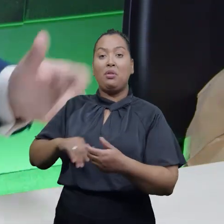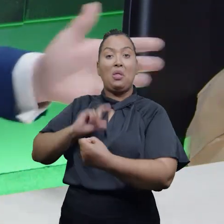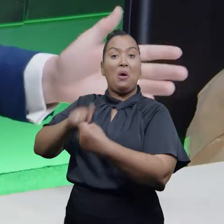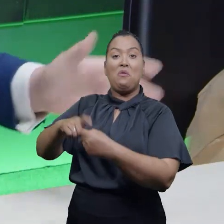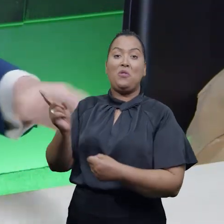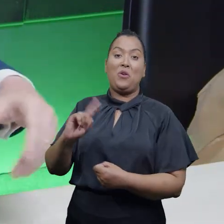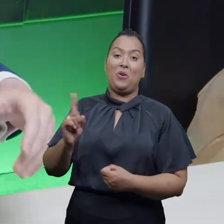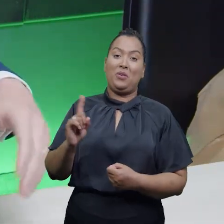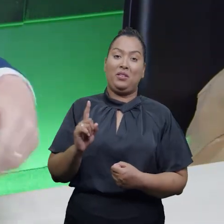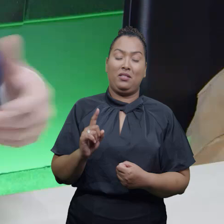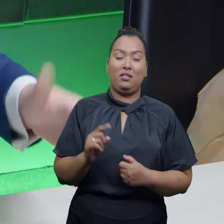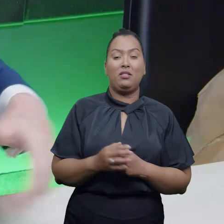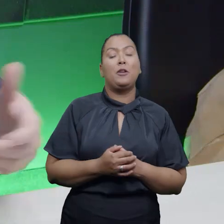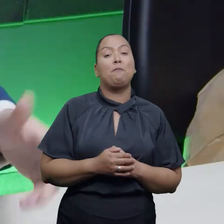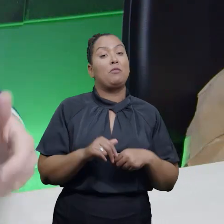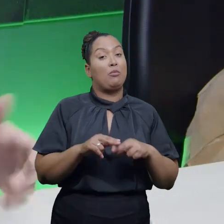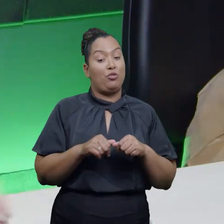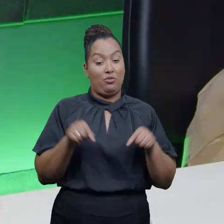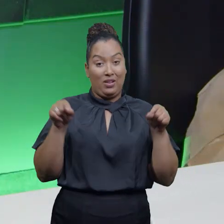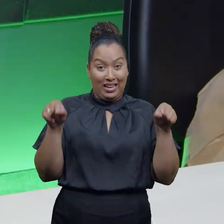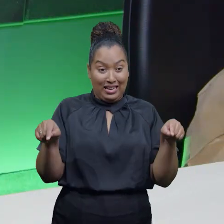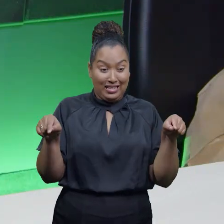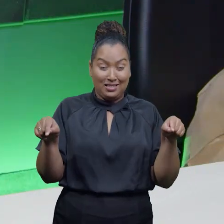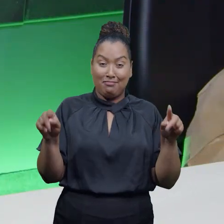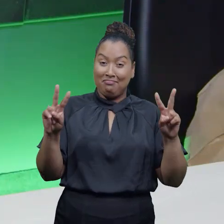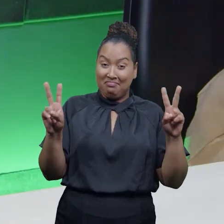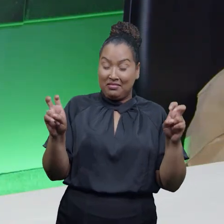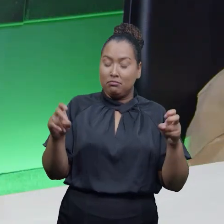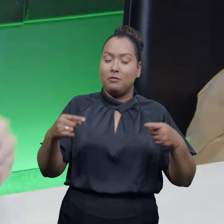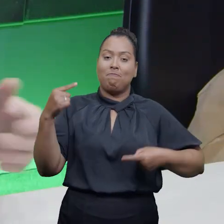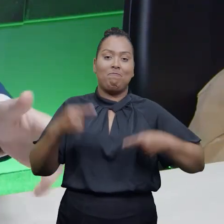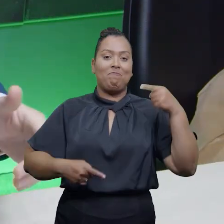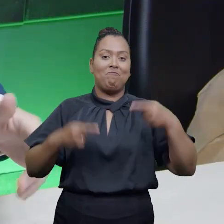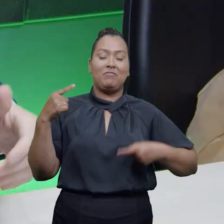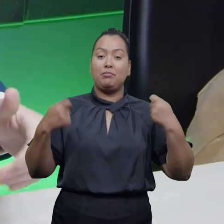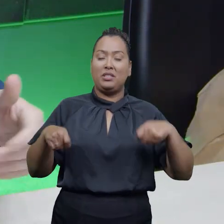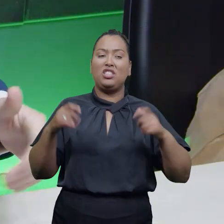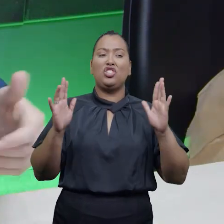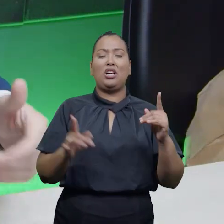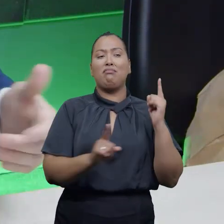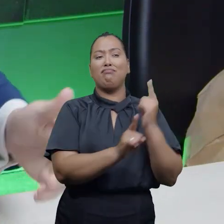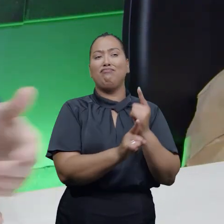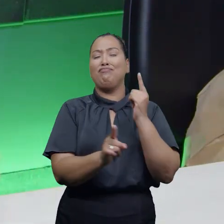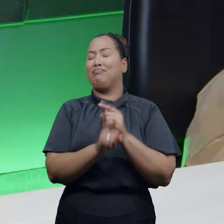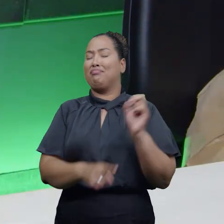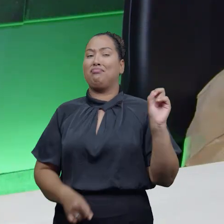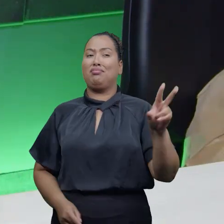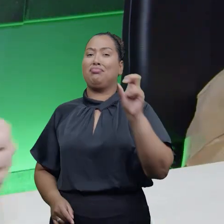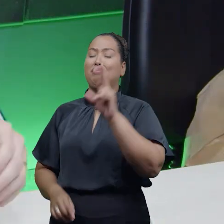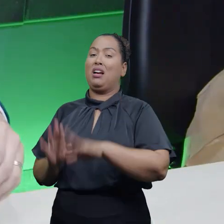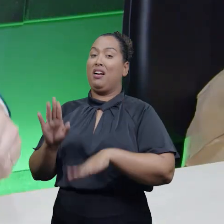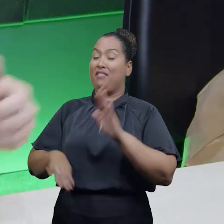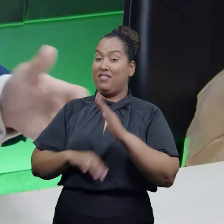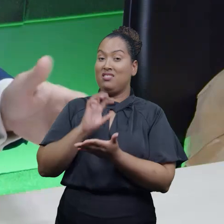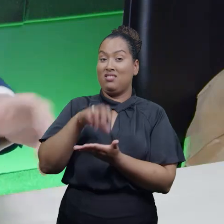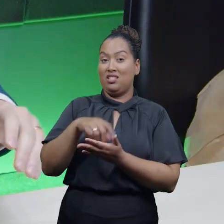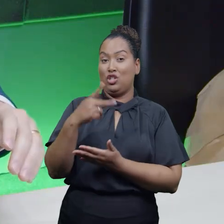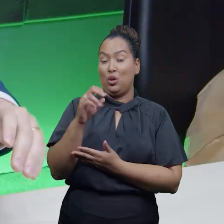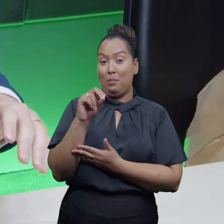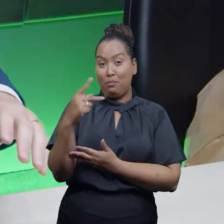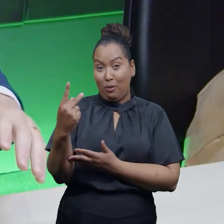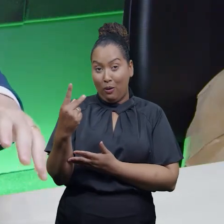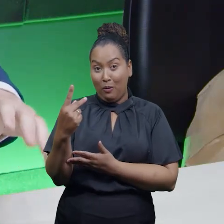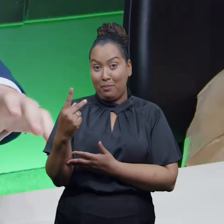Então, são problemas com os quais nós vamos certamente tratar disso aqui, nos deparamos de maneira rotineira, infelizmente. Muitas vezes um